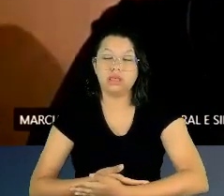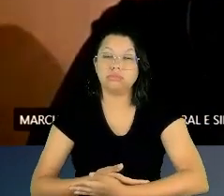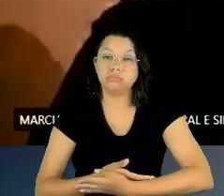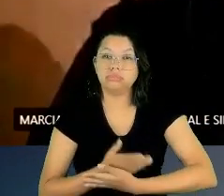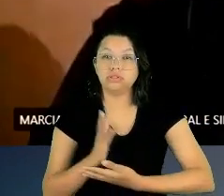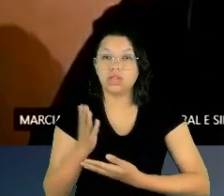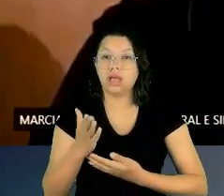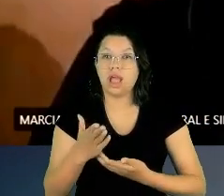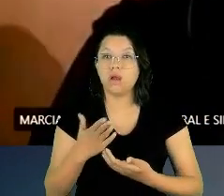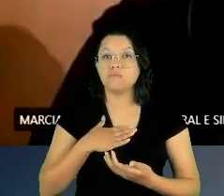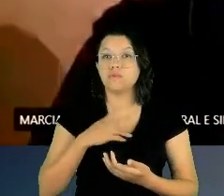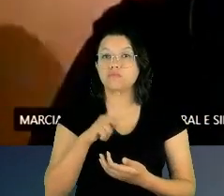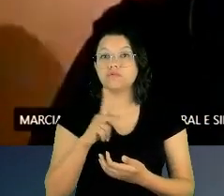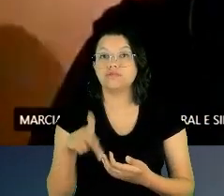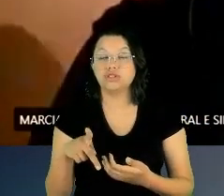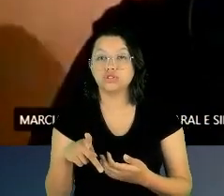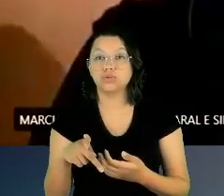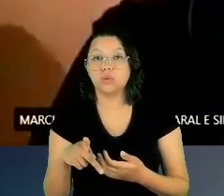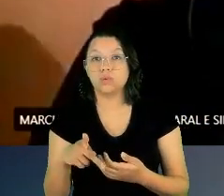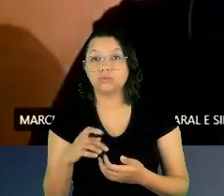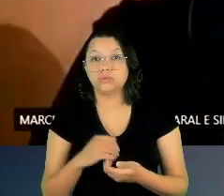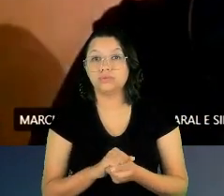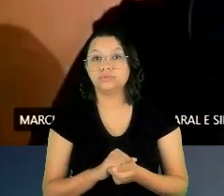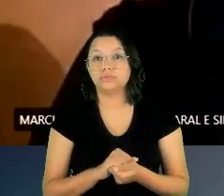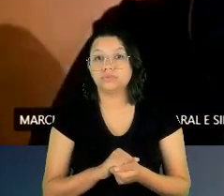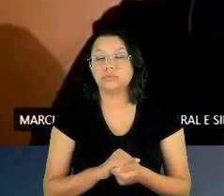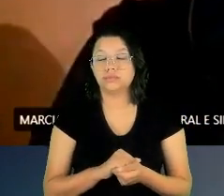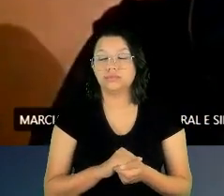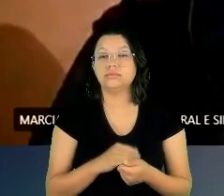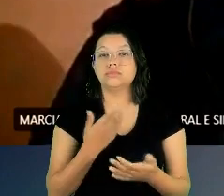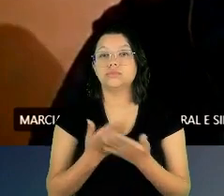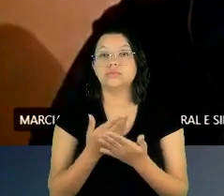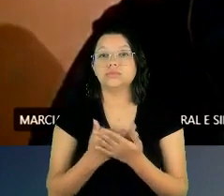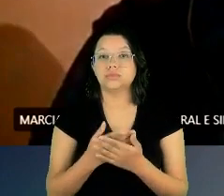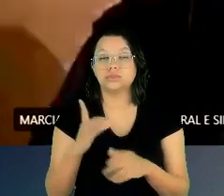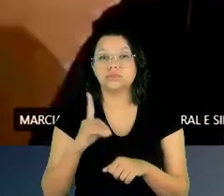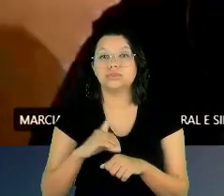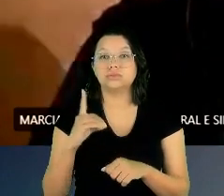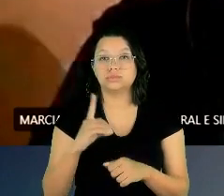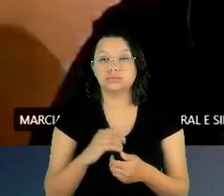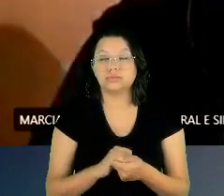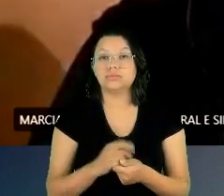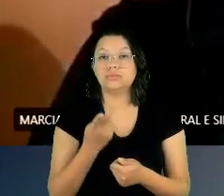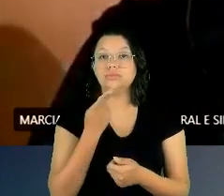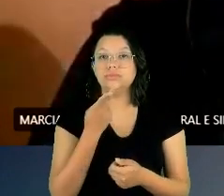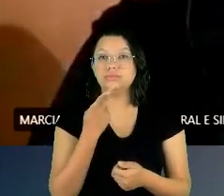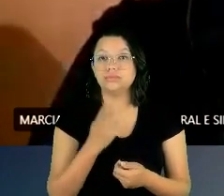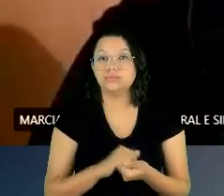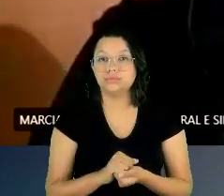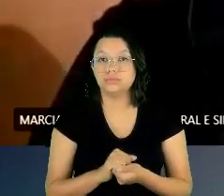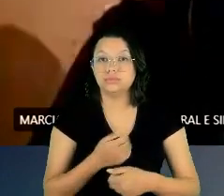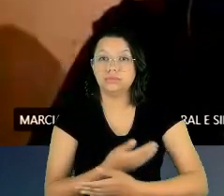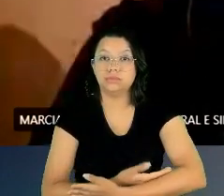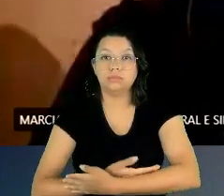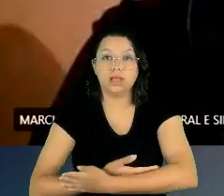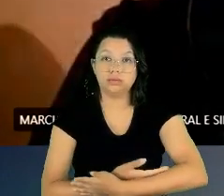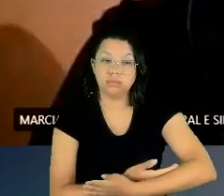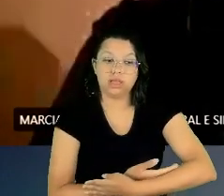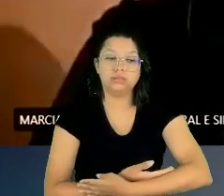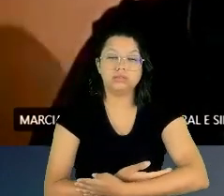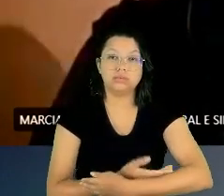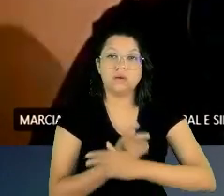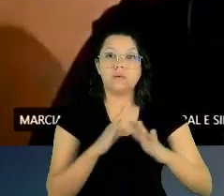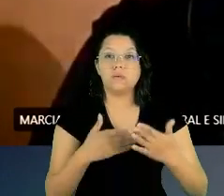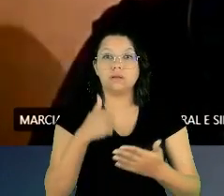né, o Dr. Salomão Schwartzman, que foi meu professor, eu tive o privilégio de estudar com ele no mestrado e doutorado, ele relata,